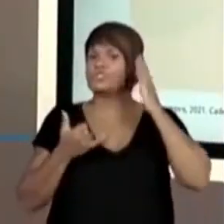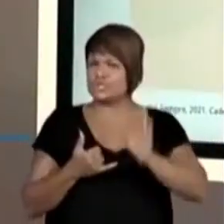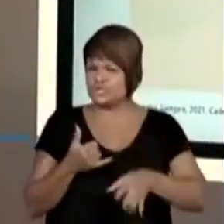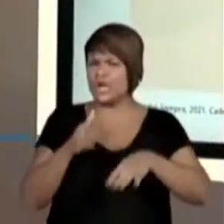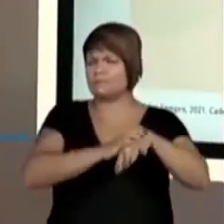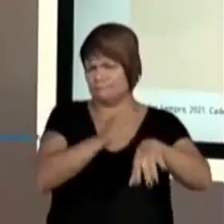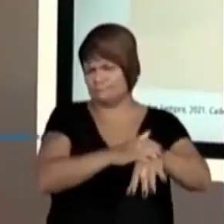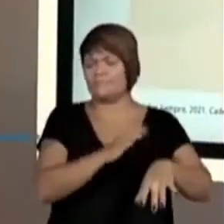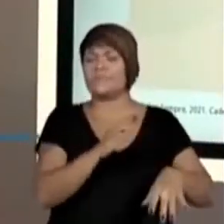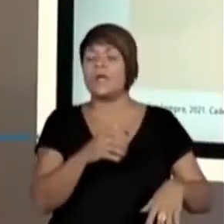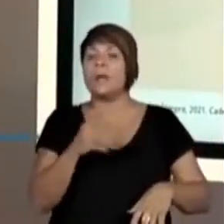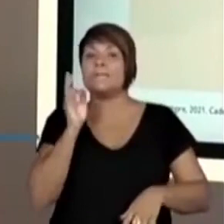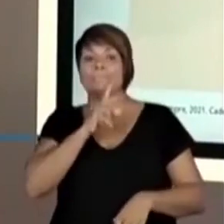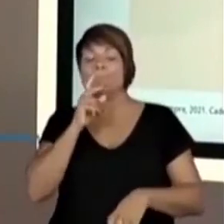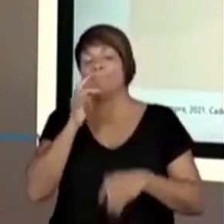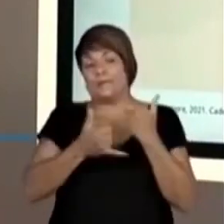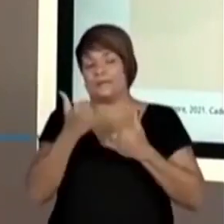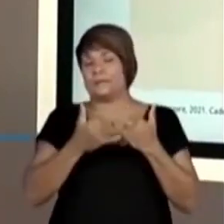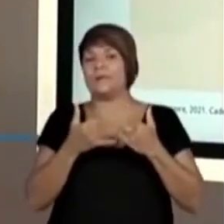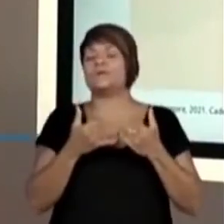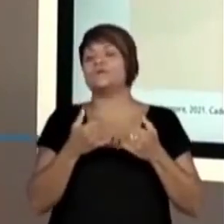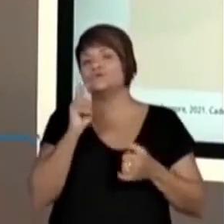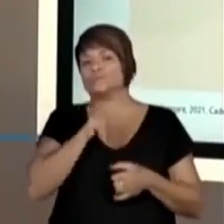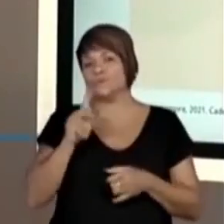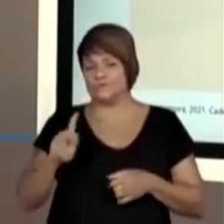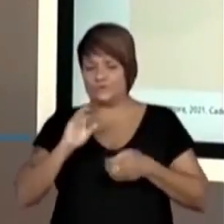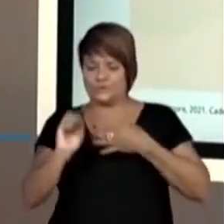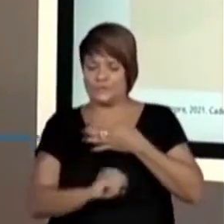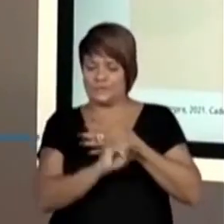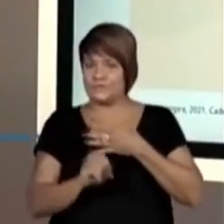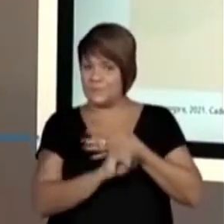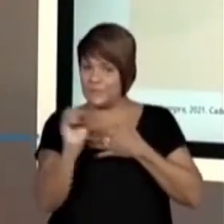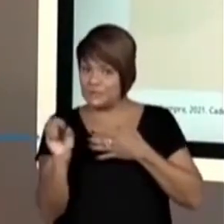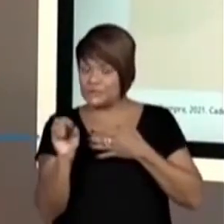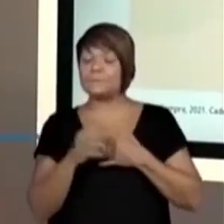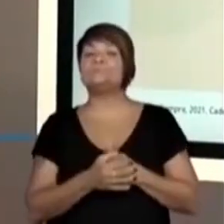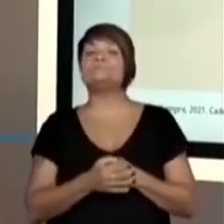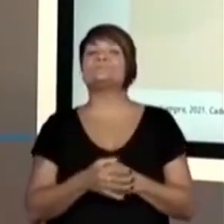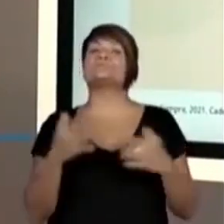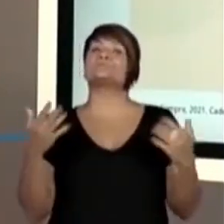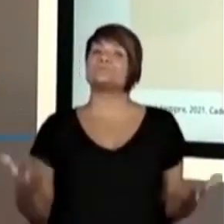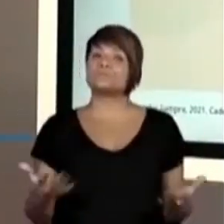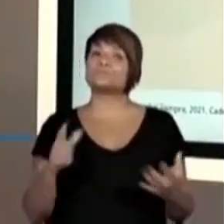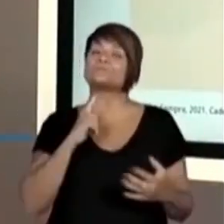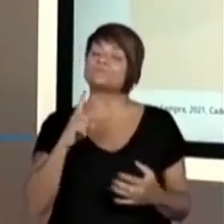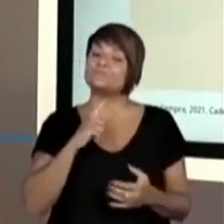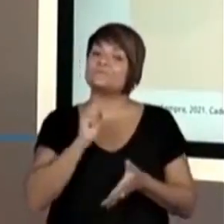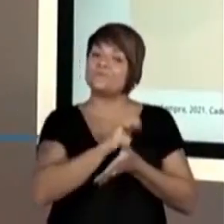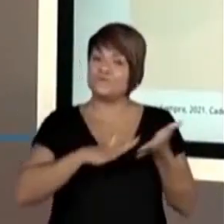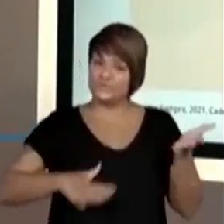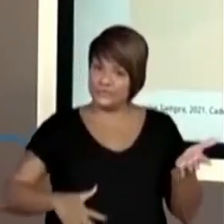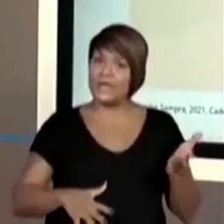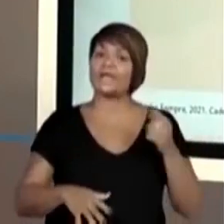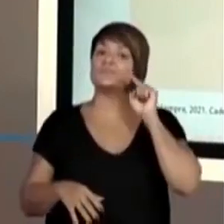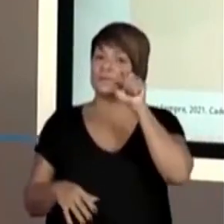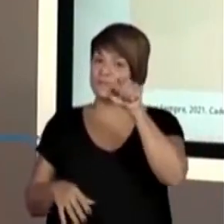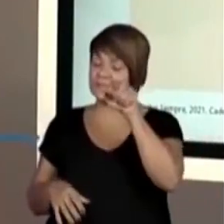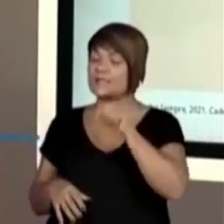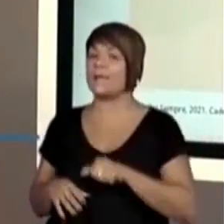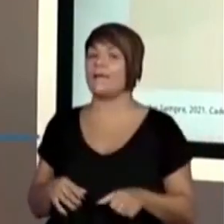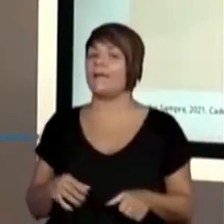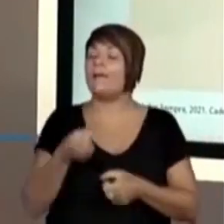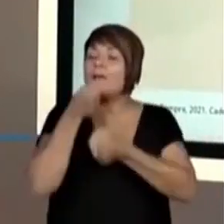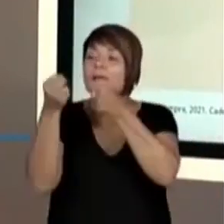brincadeiras dos professores aqui do Centro de Mídias, e aí ficou a atividade para vocês recolherem aí com a professora, com